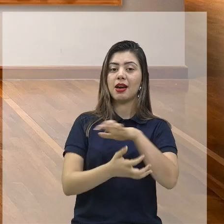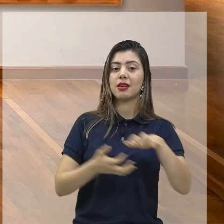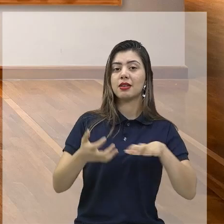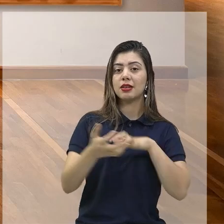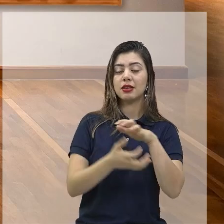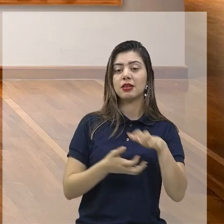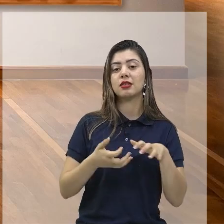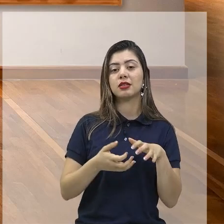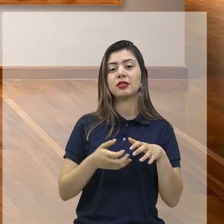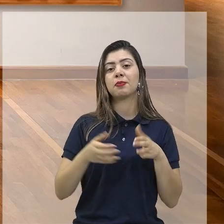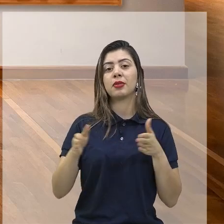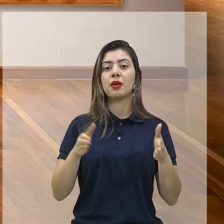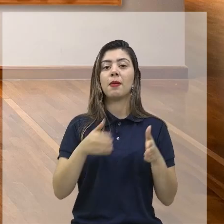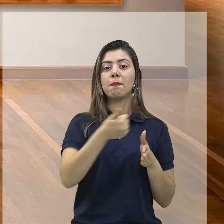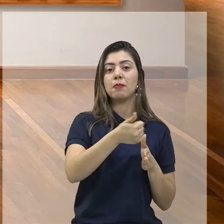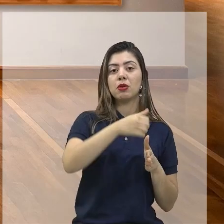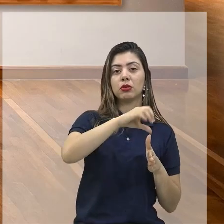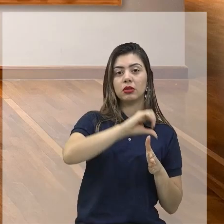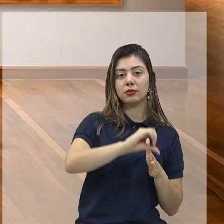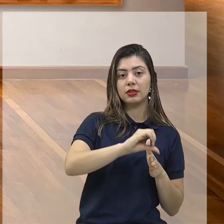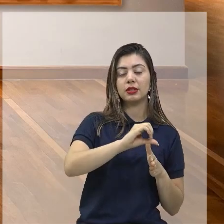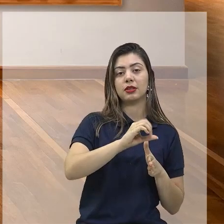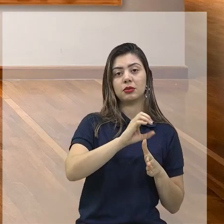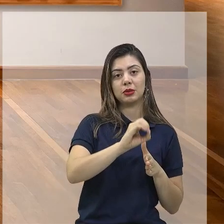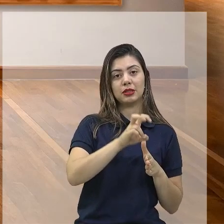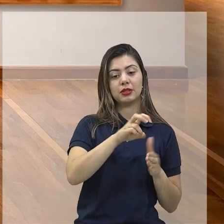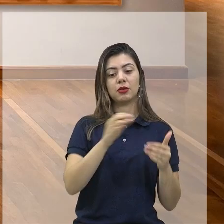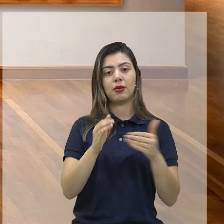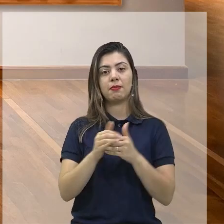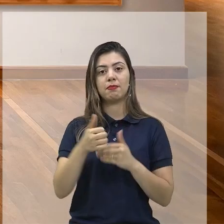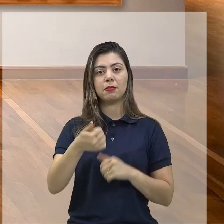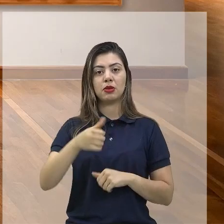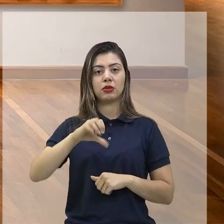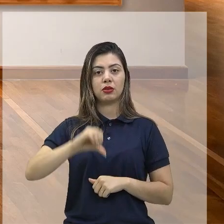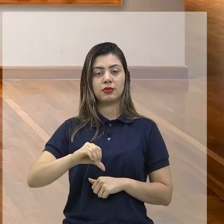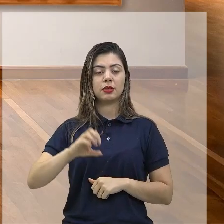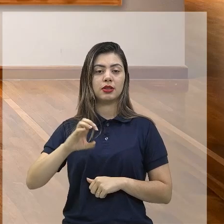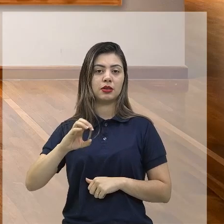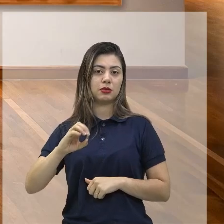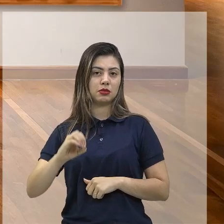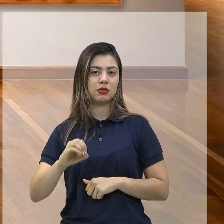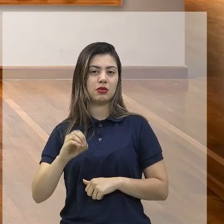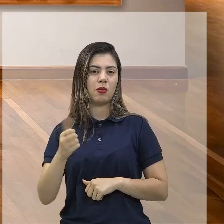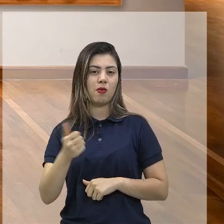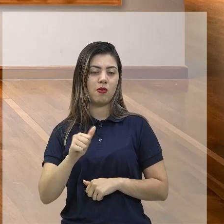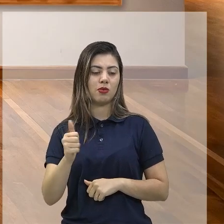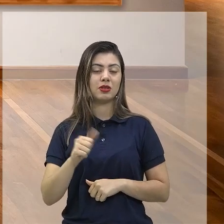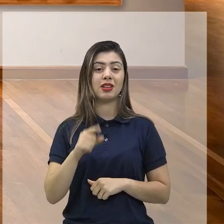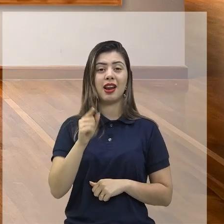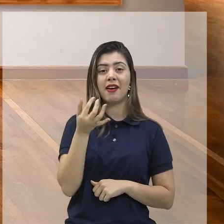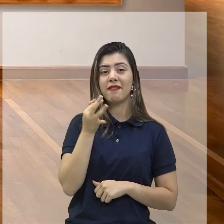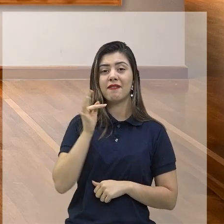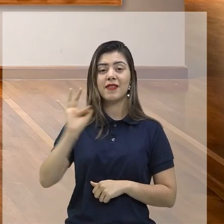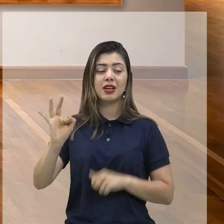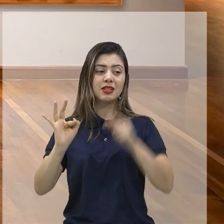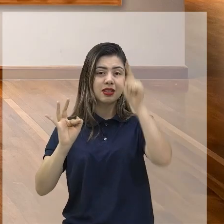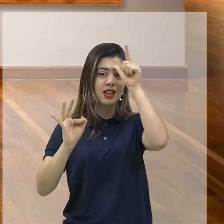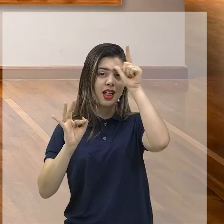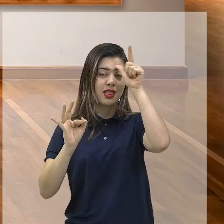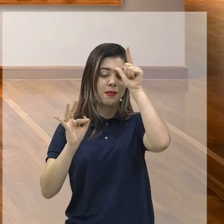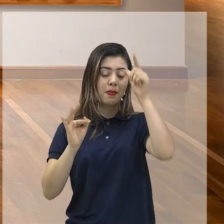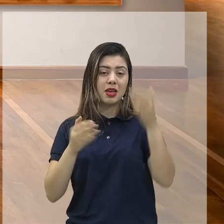1905 a 1911 e 1911 entre a França e a Alemanha, que quase levaram à guerra antes